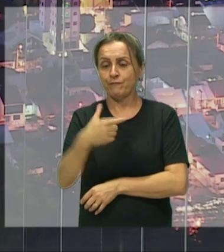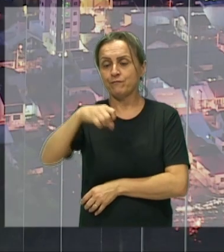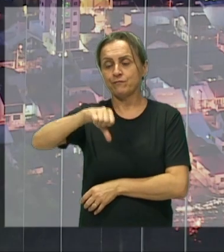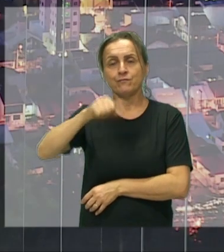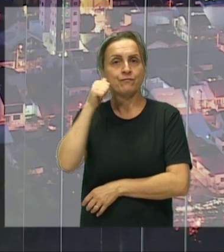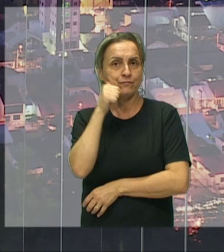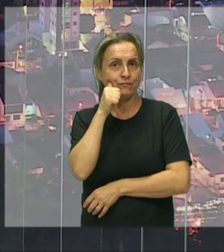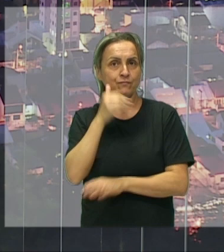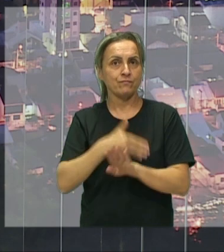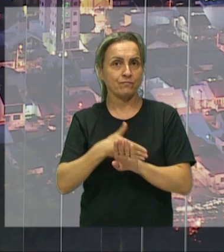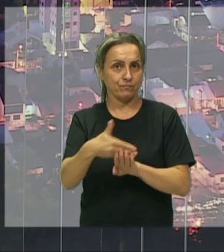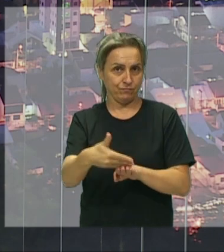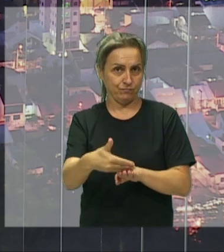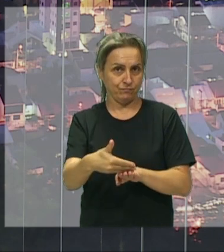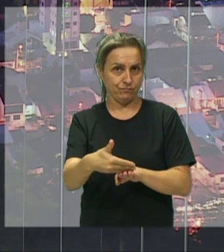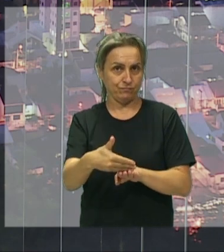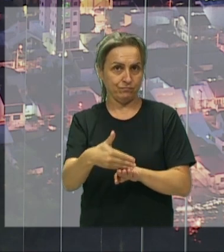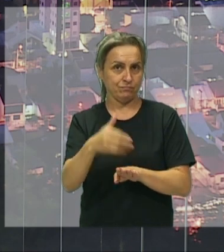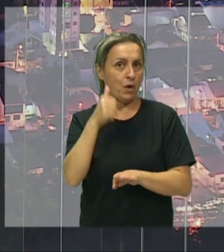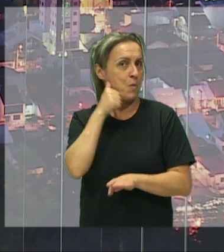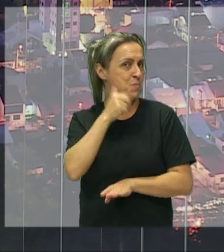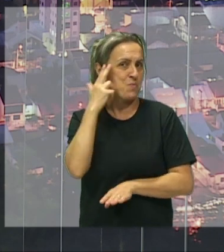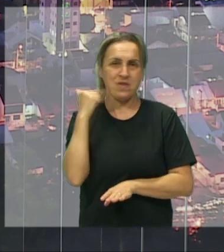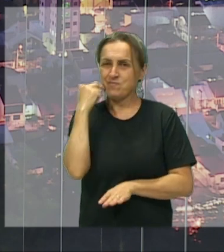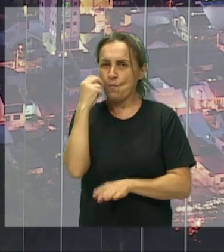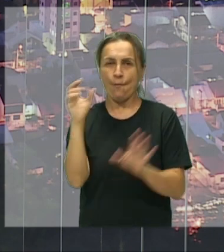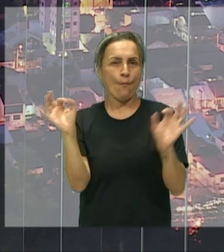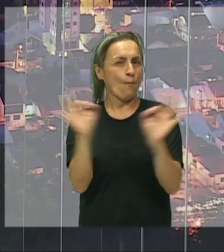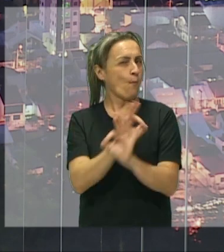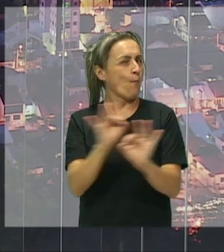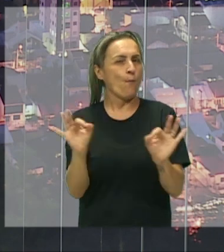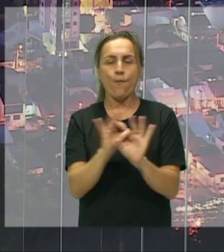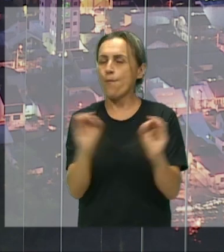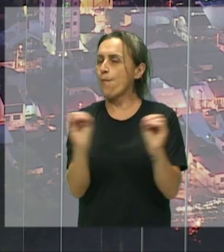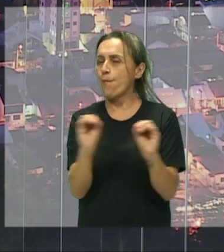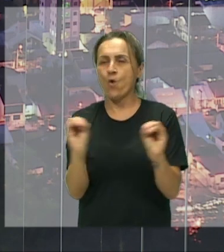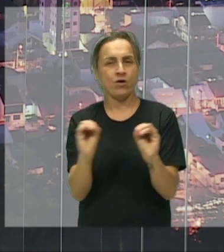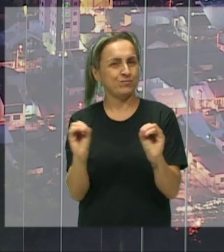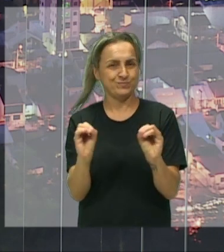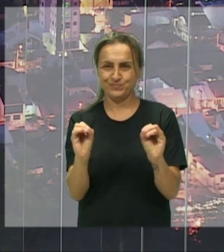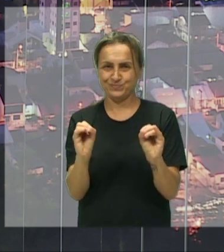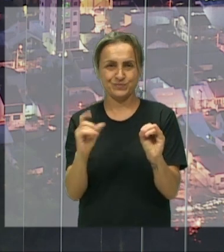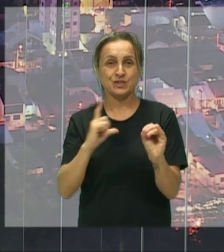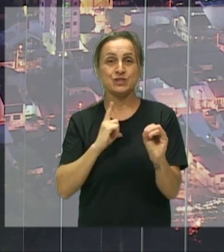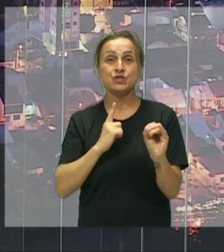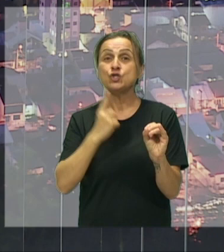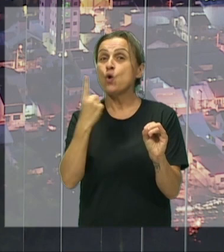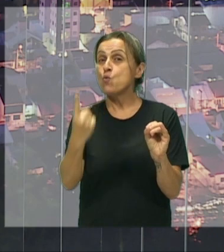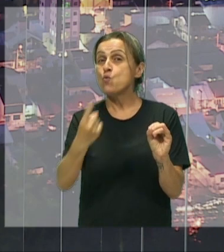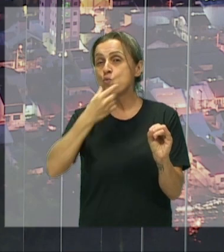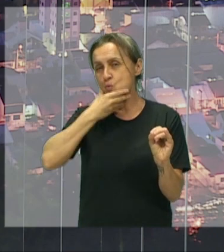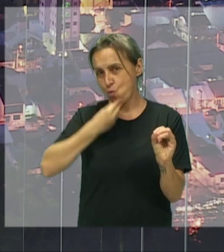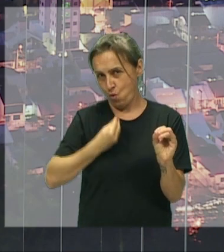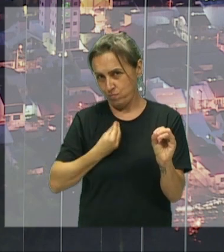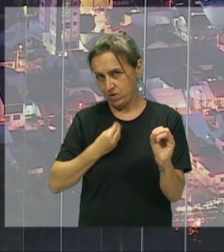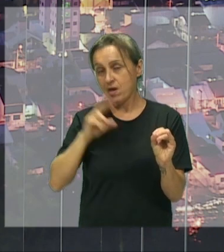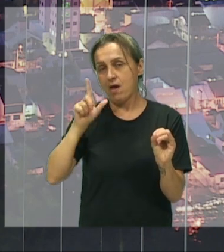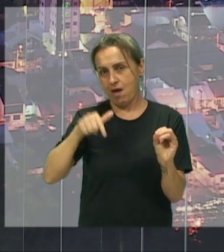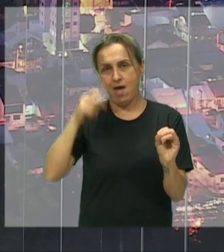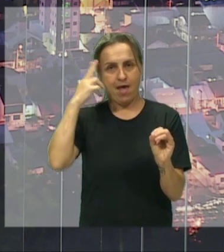brancas, não tinha nenhuma mulher negra. E aí tinha um rapaz que era